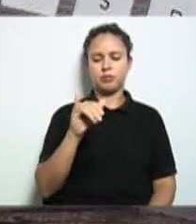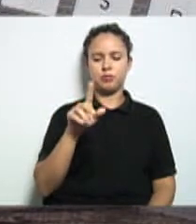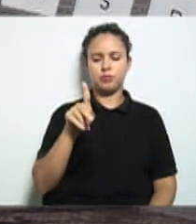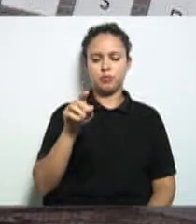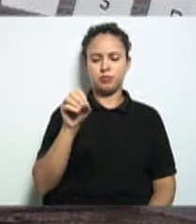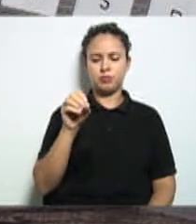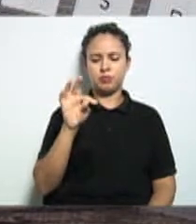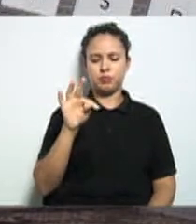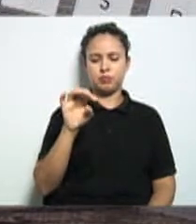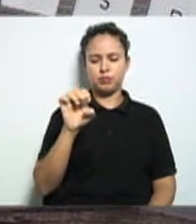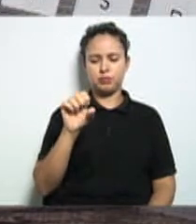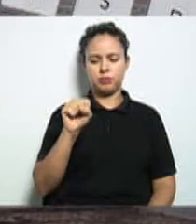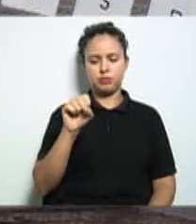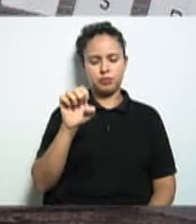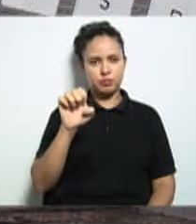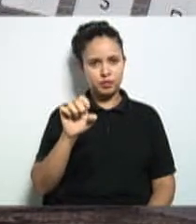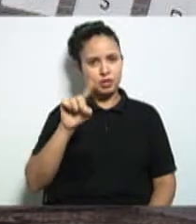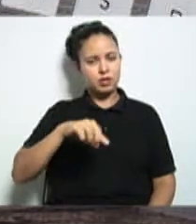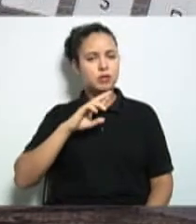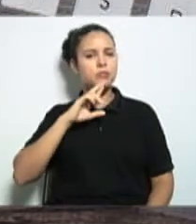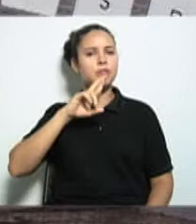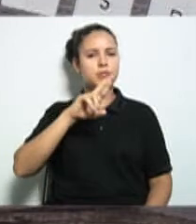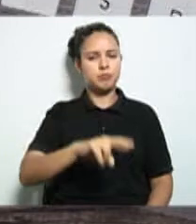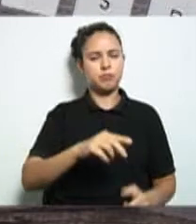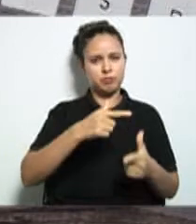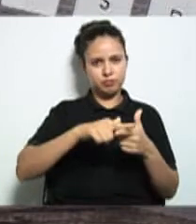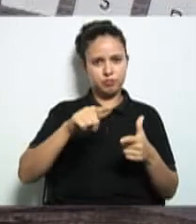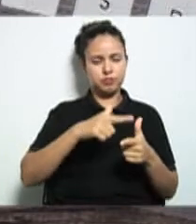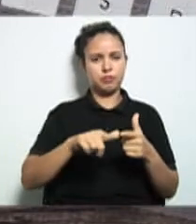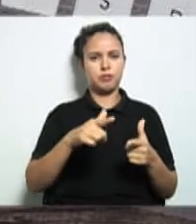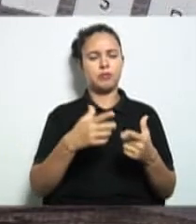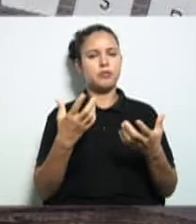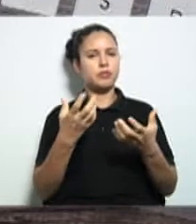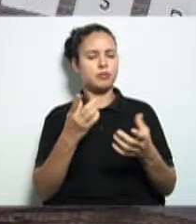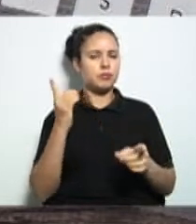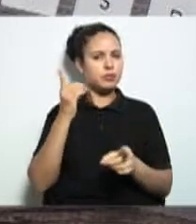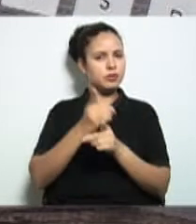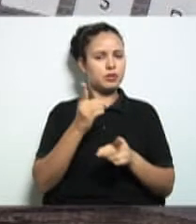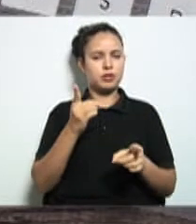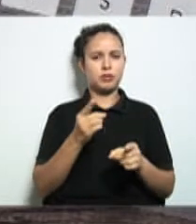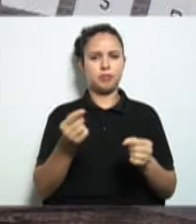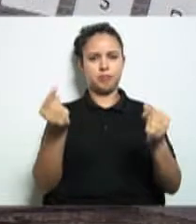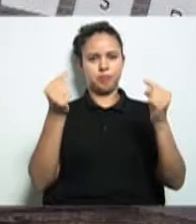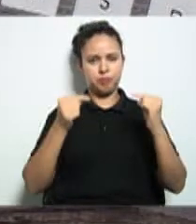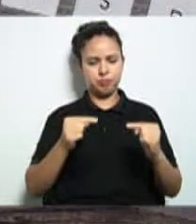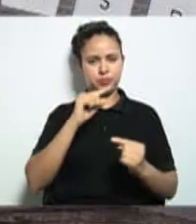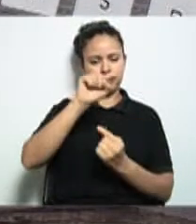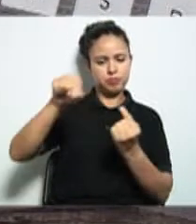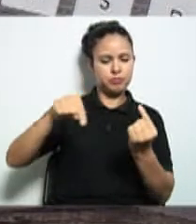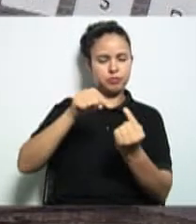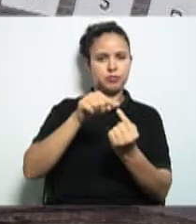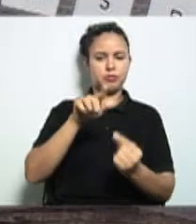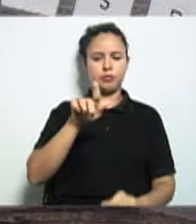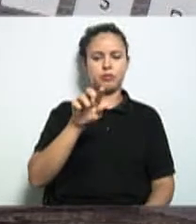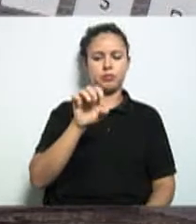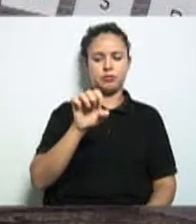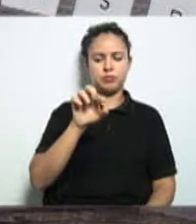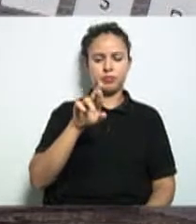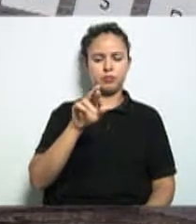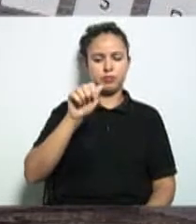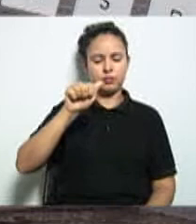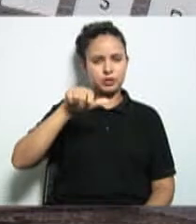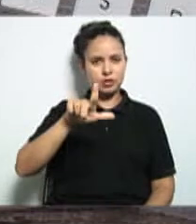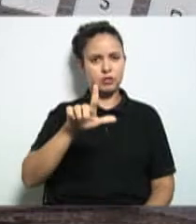possível resposta ao problema estabelecido a qual desejamos chegar. Objetivo geral. É o fim